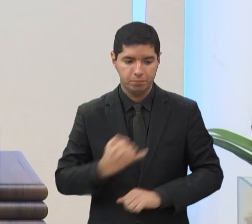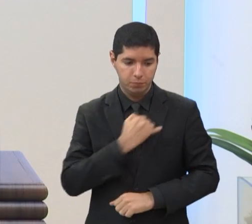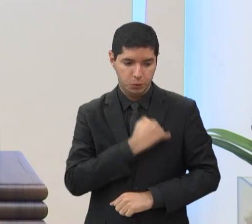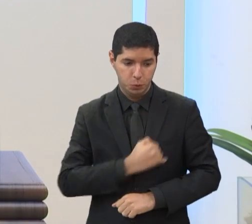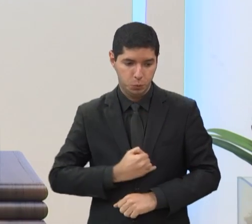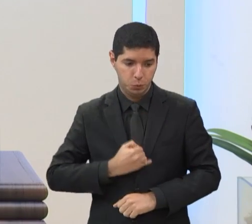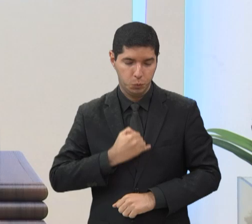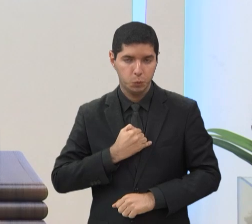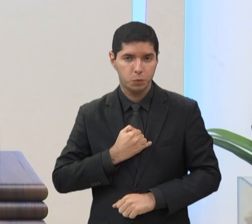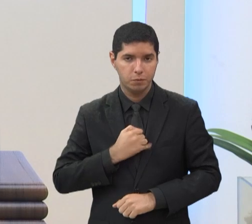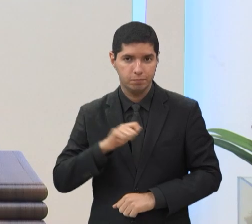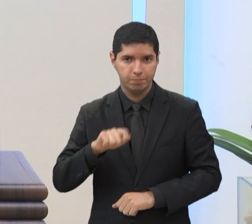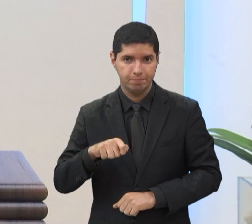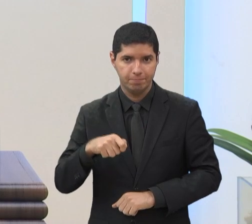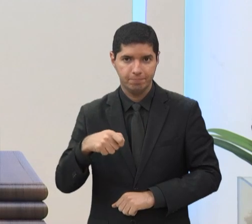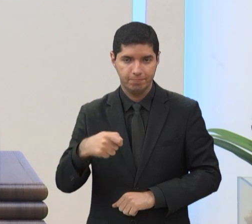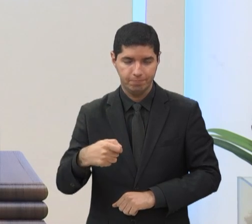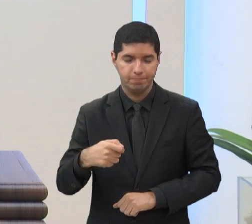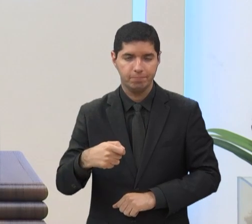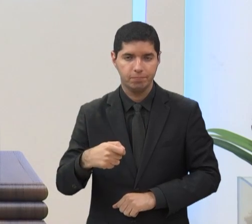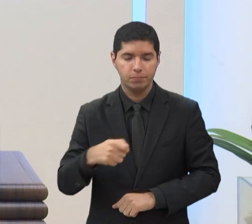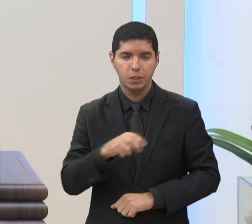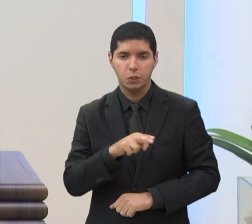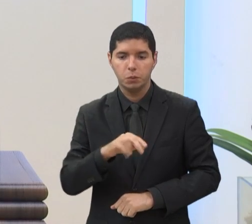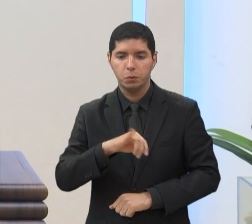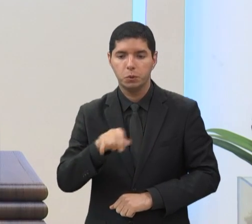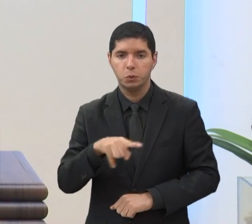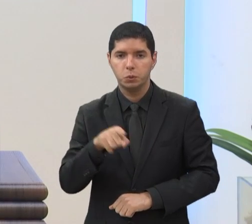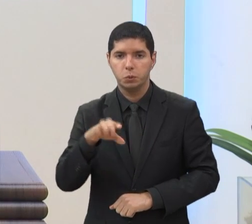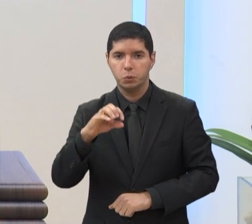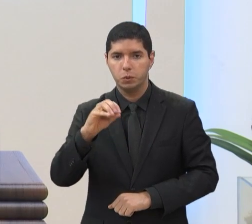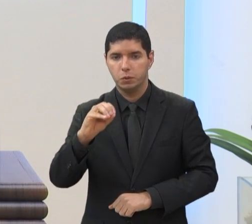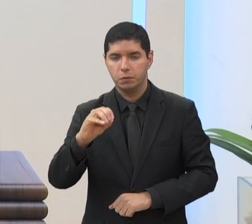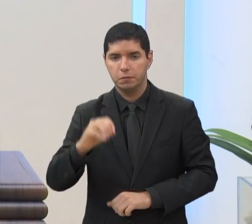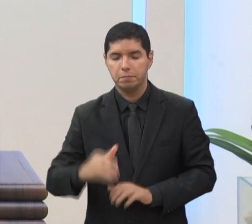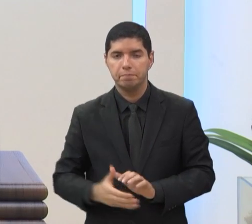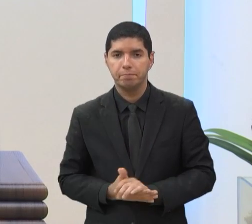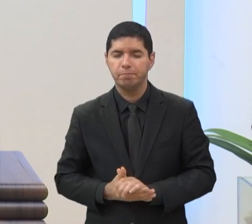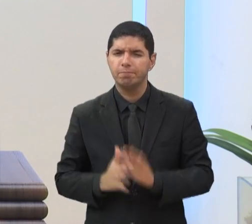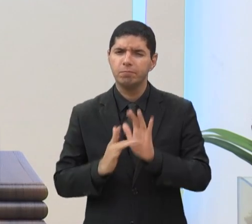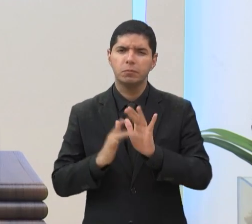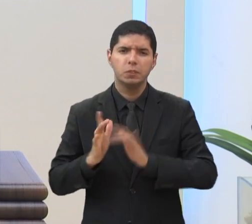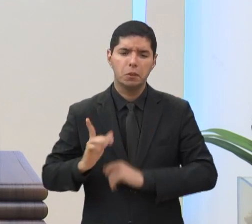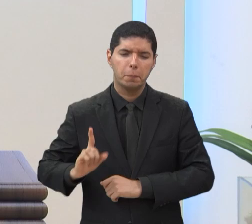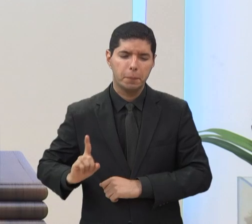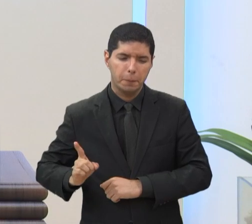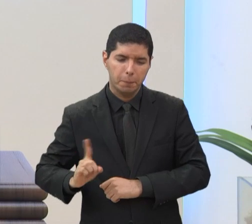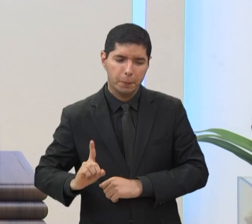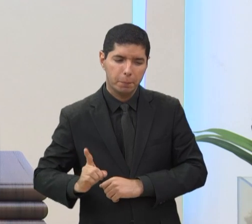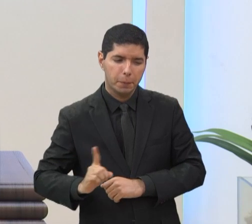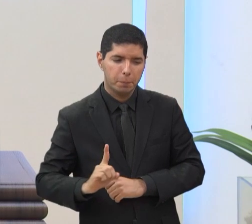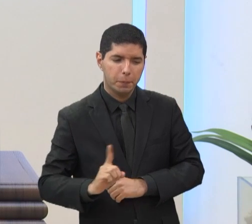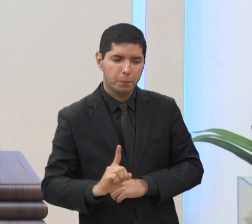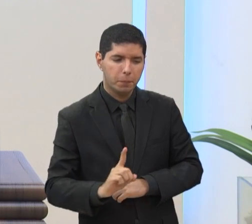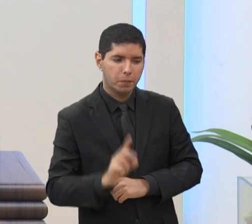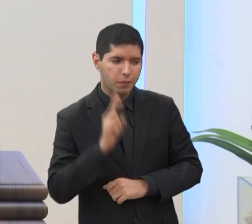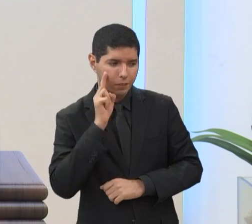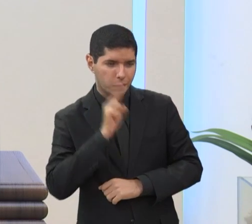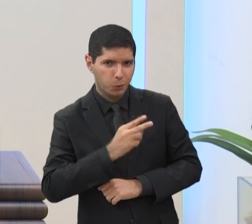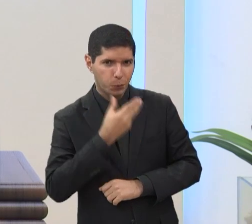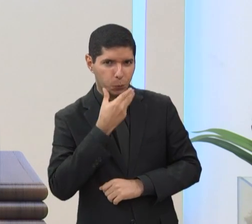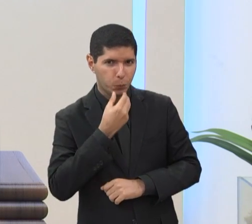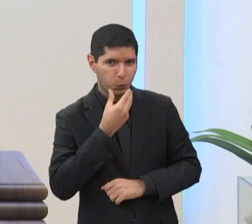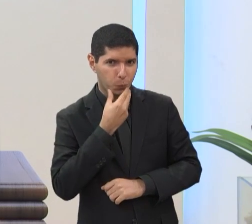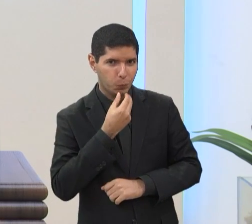Evangelho, capítulo 9, versículo 1 por diante, diz: E passando Jesus, viu um homem cego de